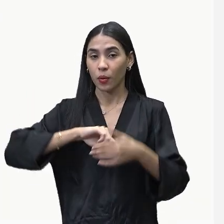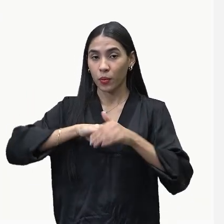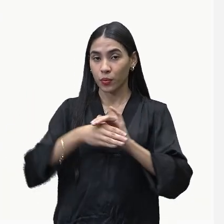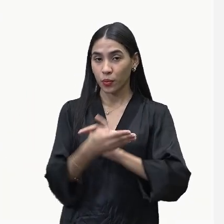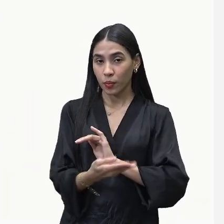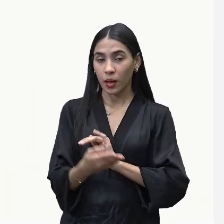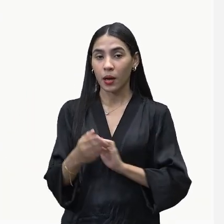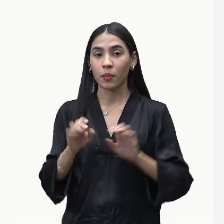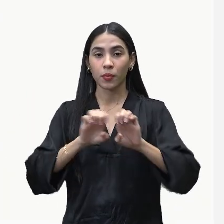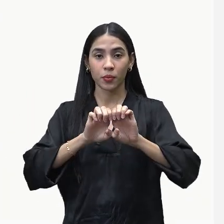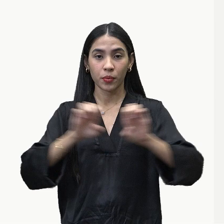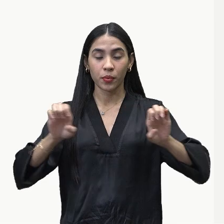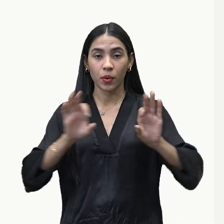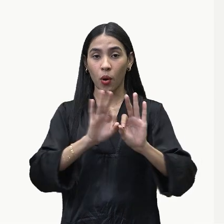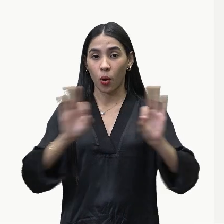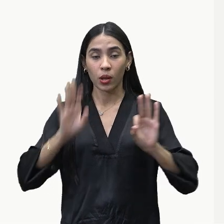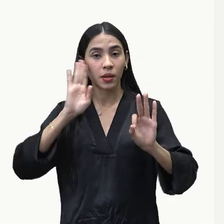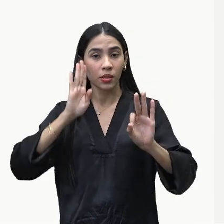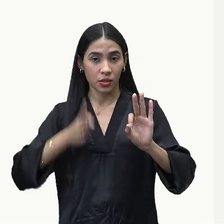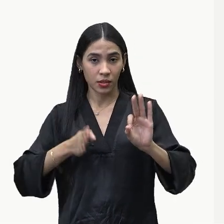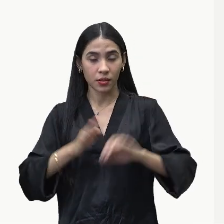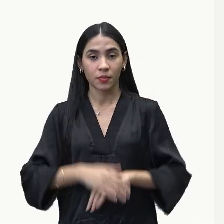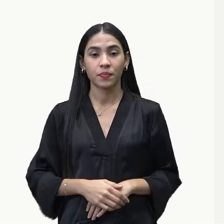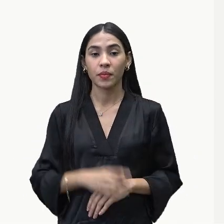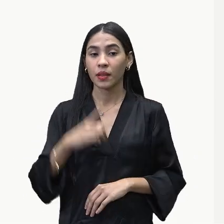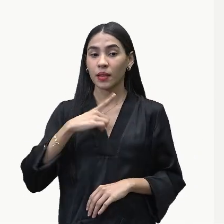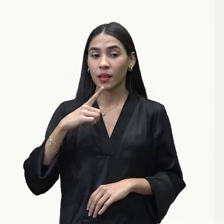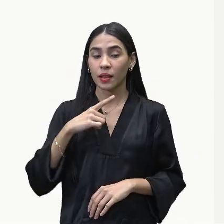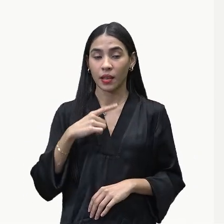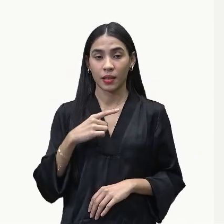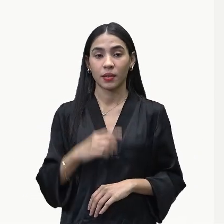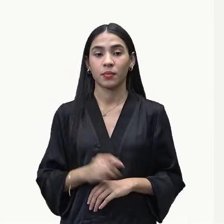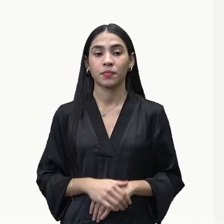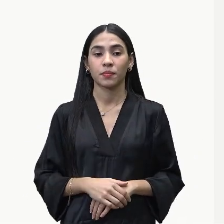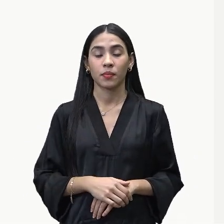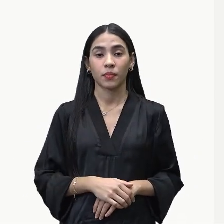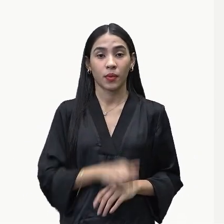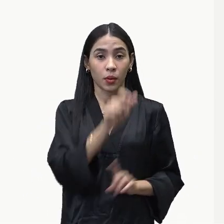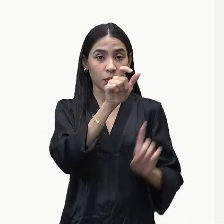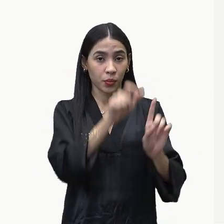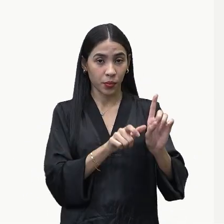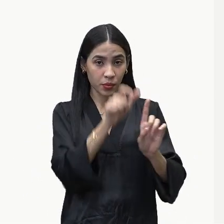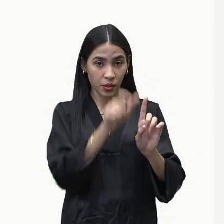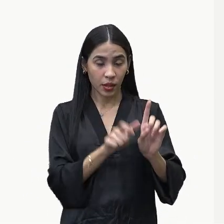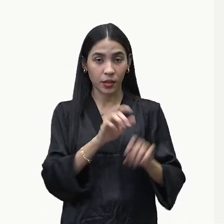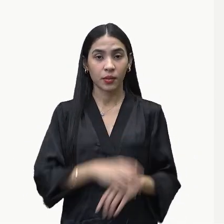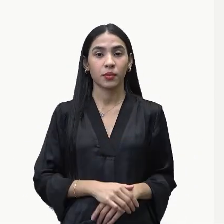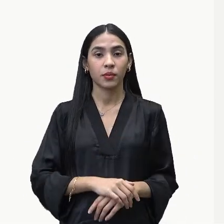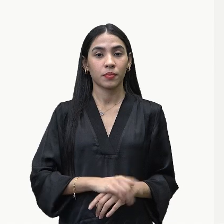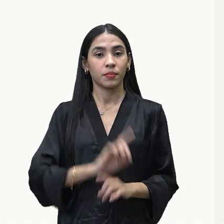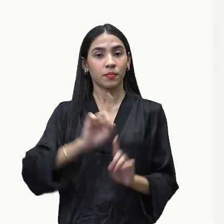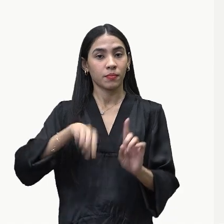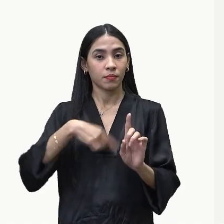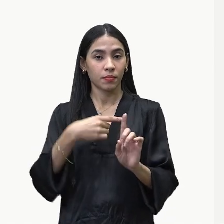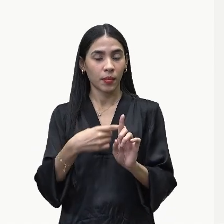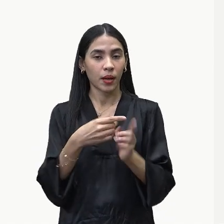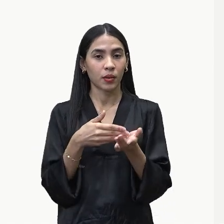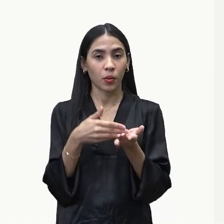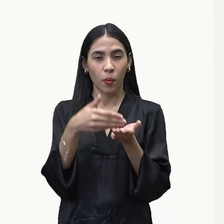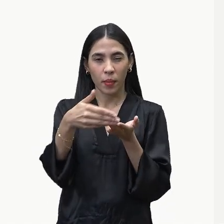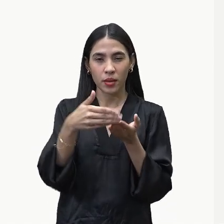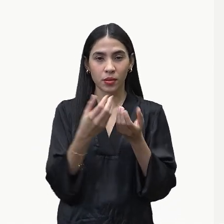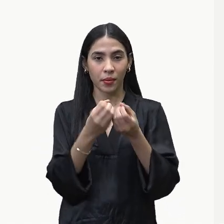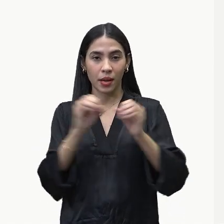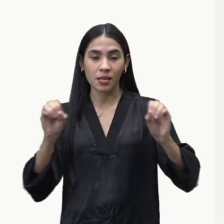organizar em uma ordem direta, que tem esta sequência. O sujeito sendo colocado ali no início da